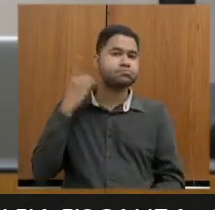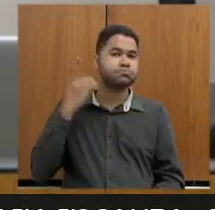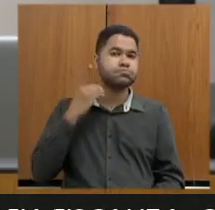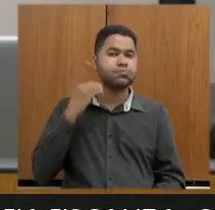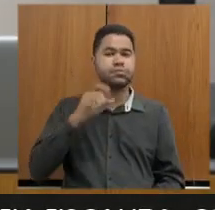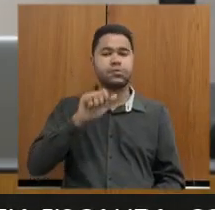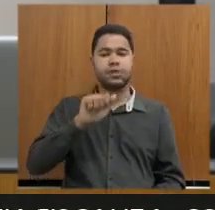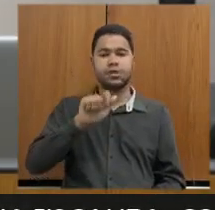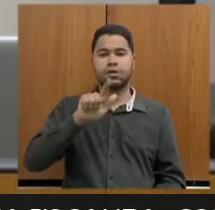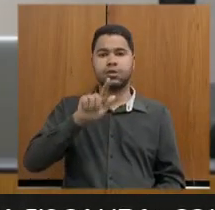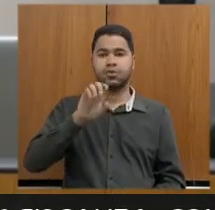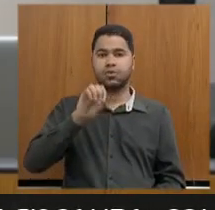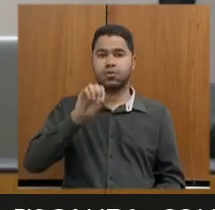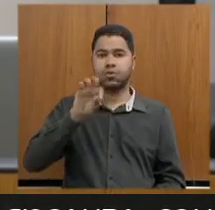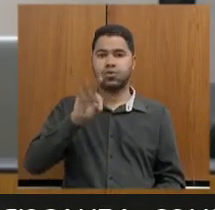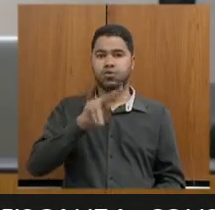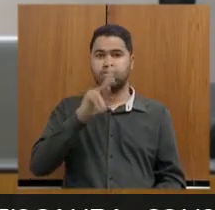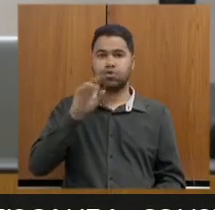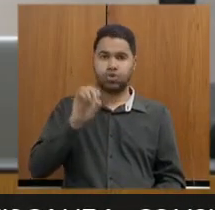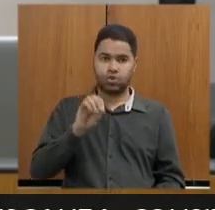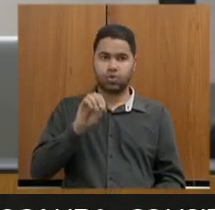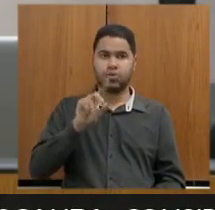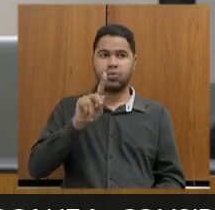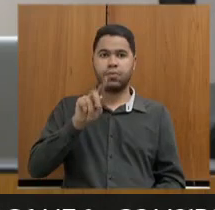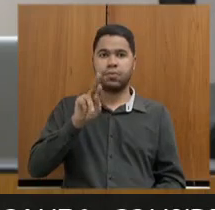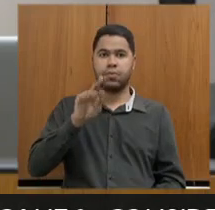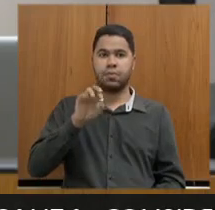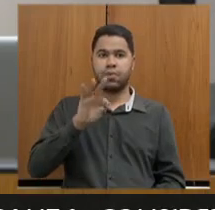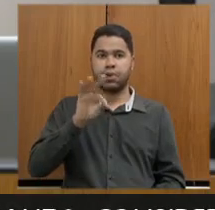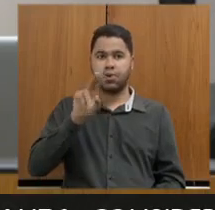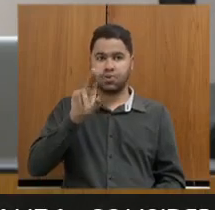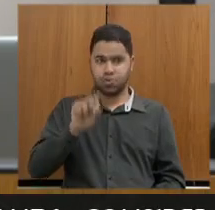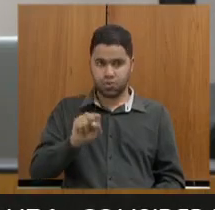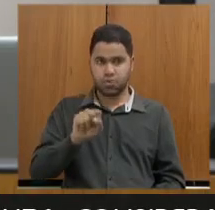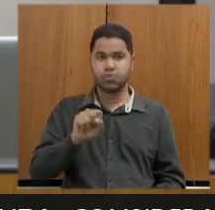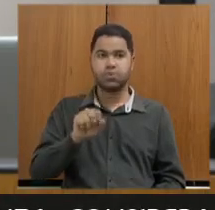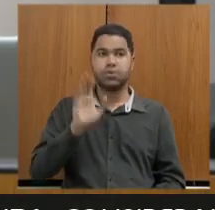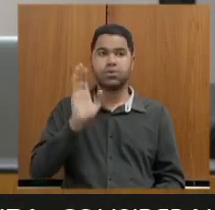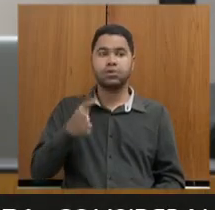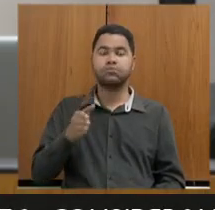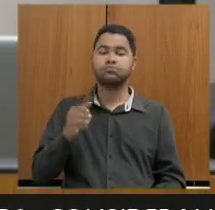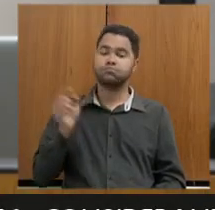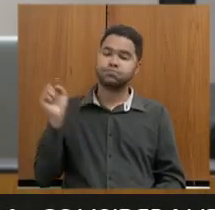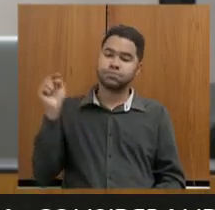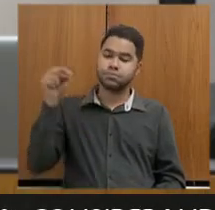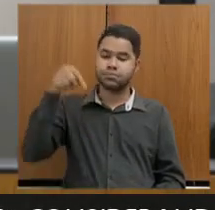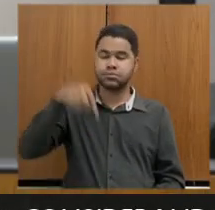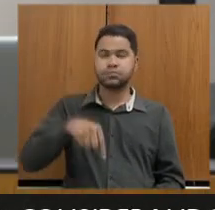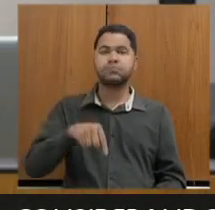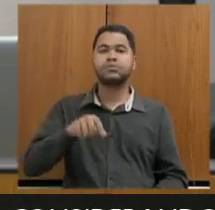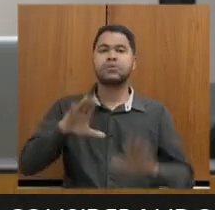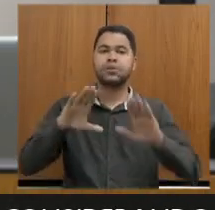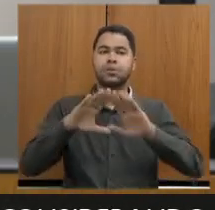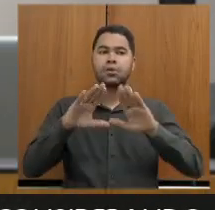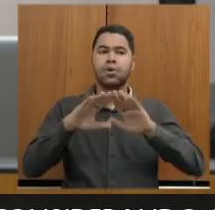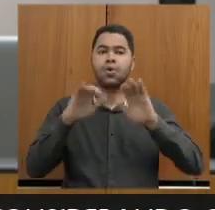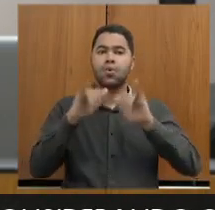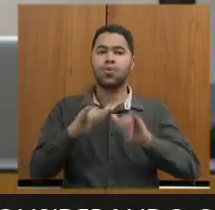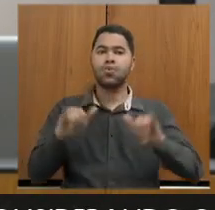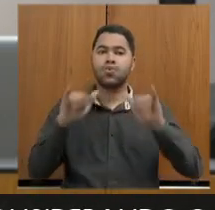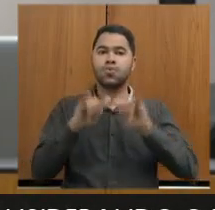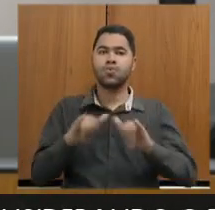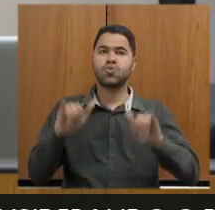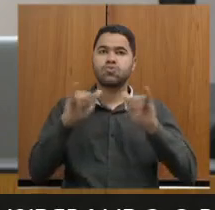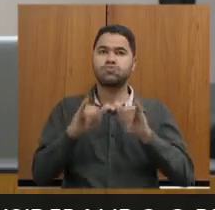Agostinho Patrus onde os secretários de estado chefe de polícia vem até Assembleia prestar informações